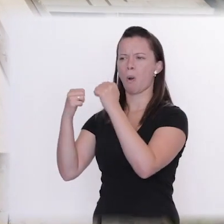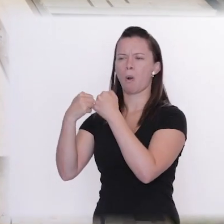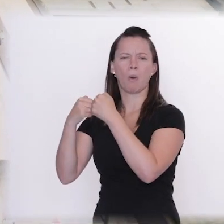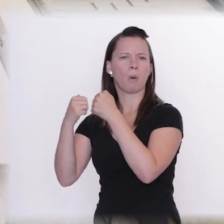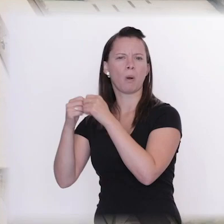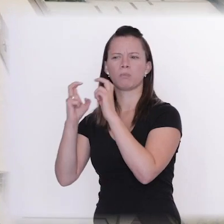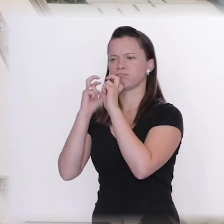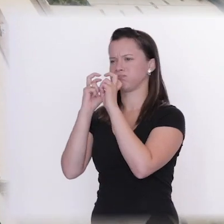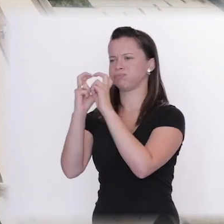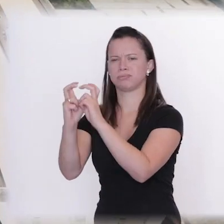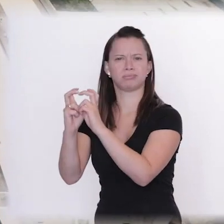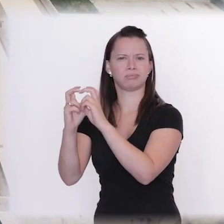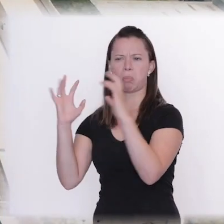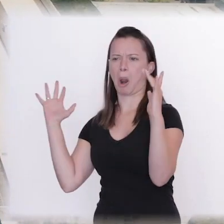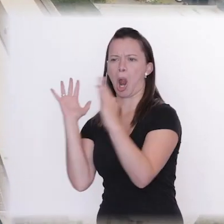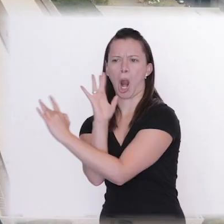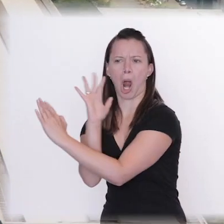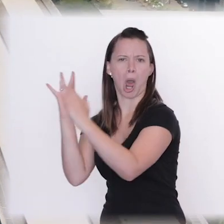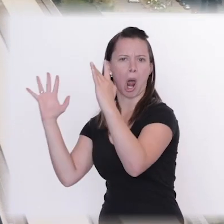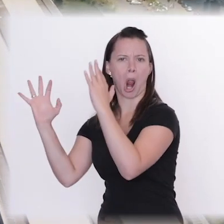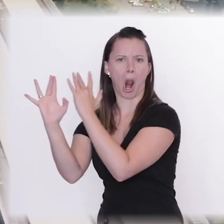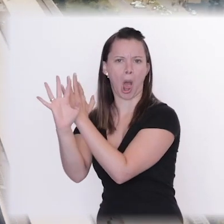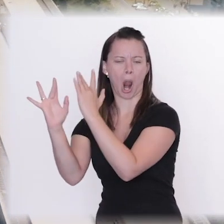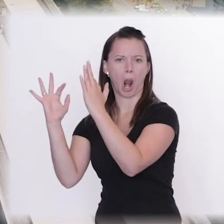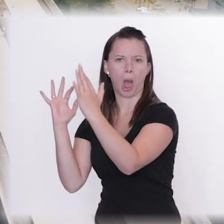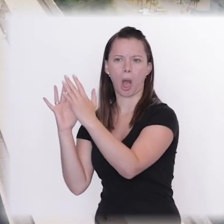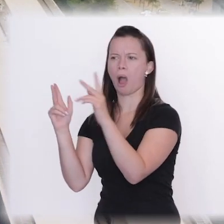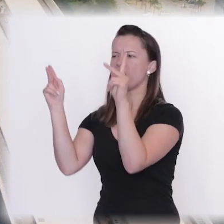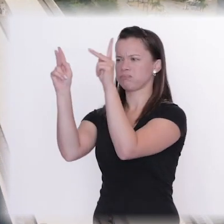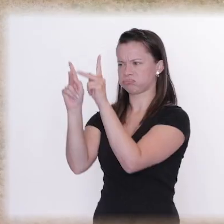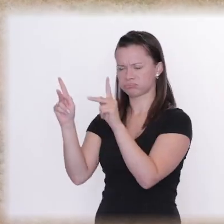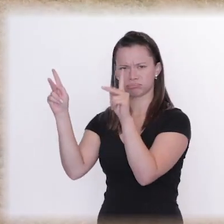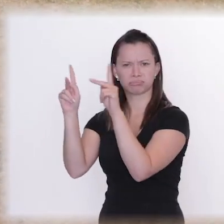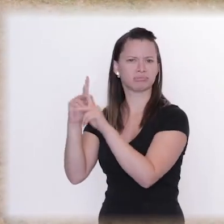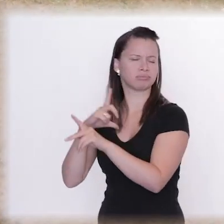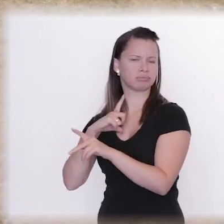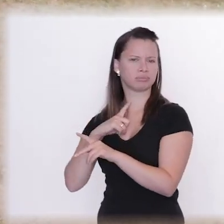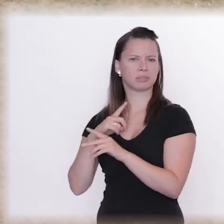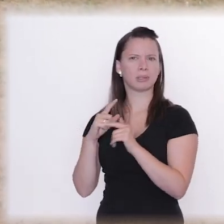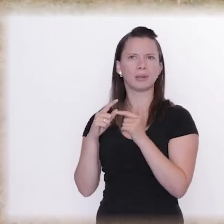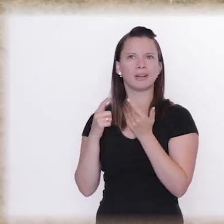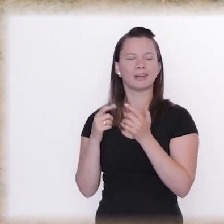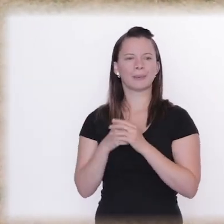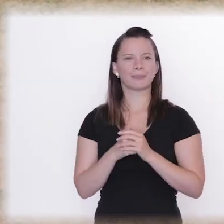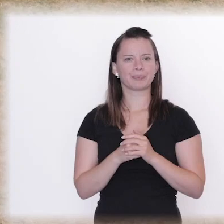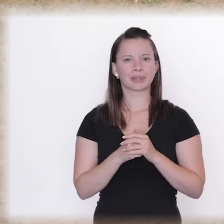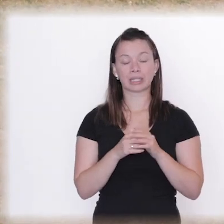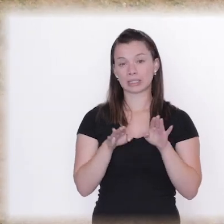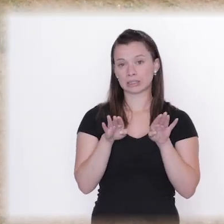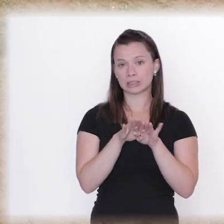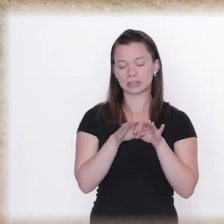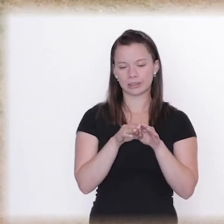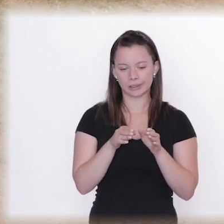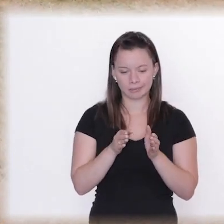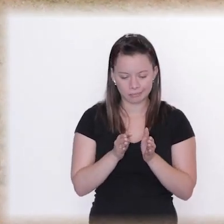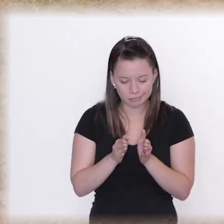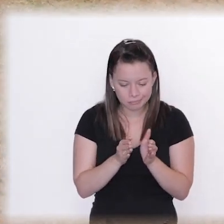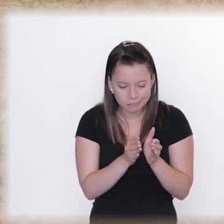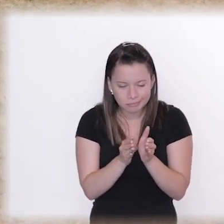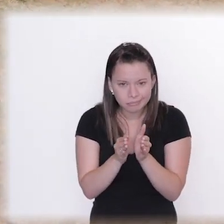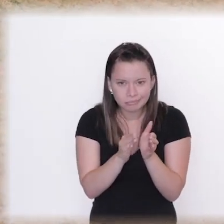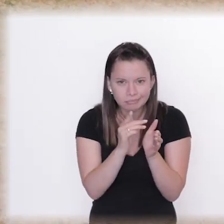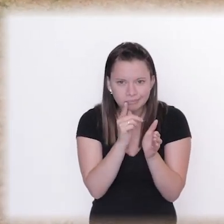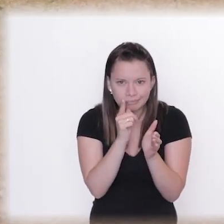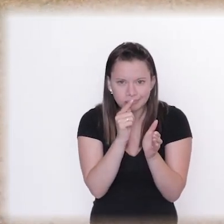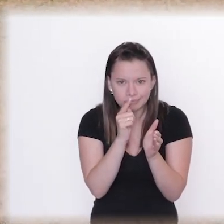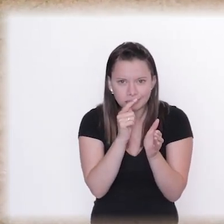metrô, que tem fluxo de pessoas, shopping, né? Que tem shopping. Pois você tem o córrego a céu aberto também, já um outro